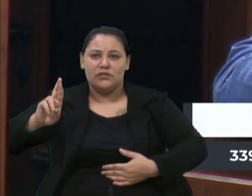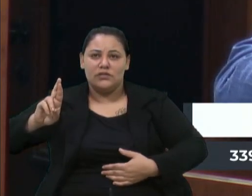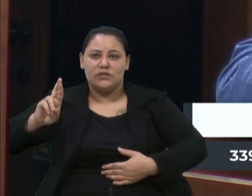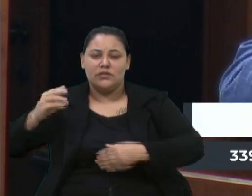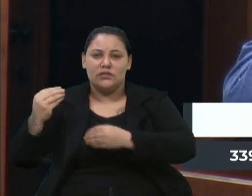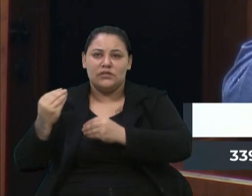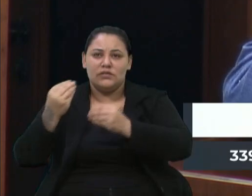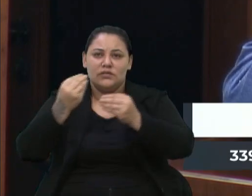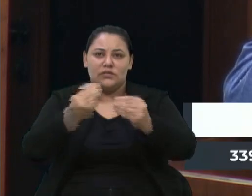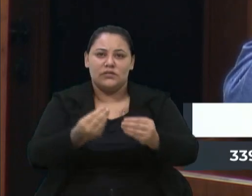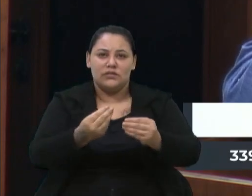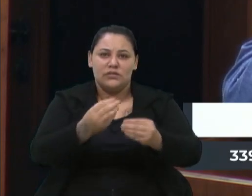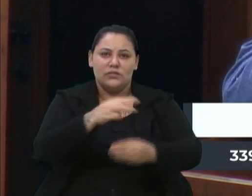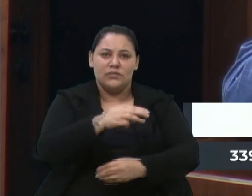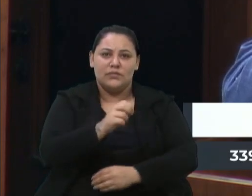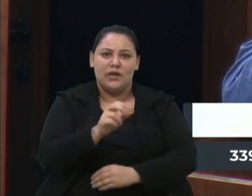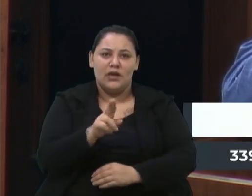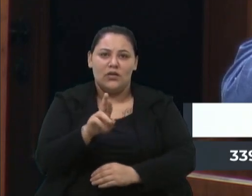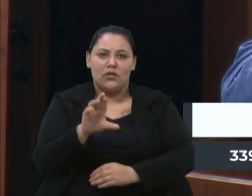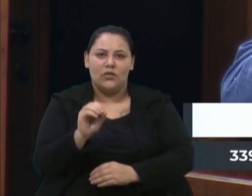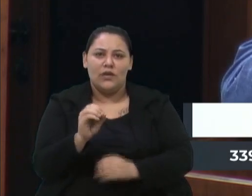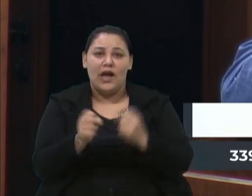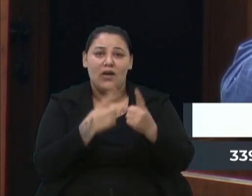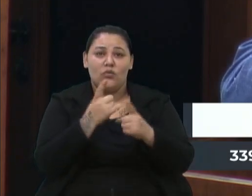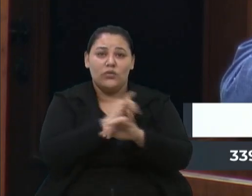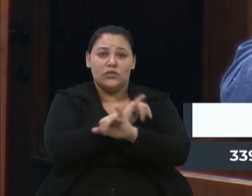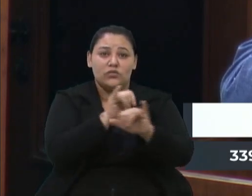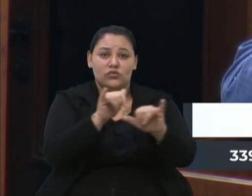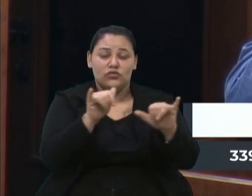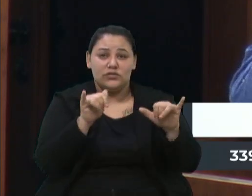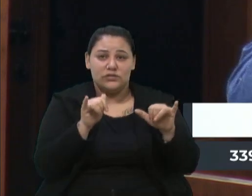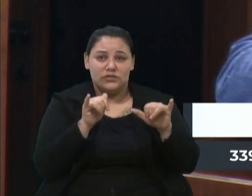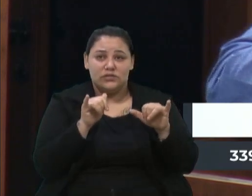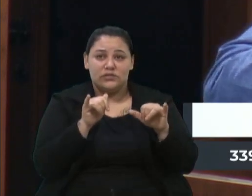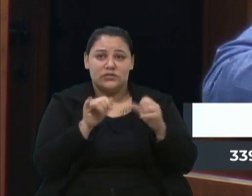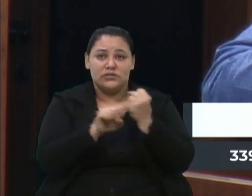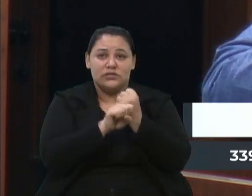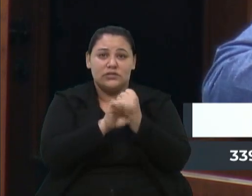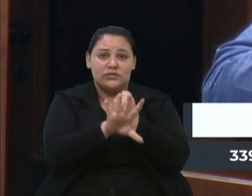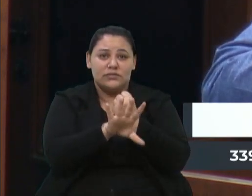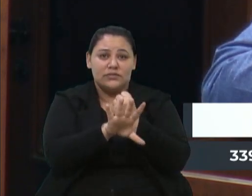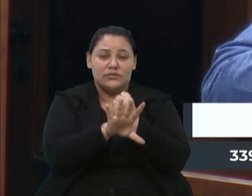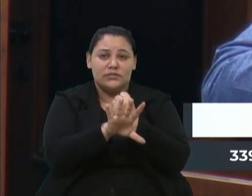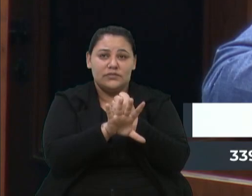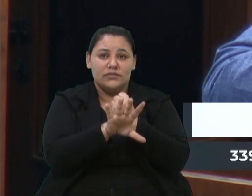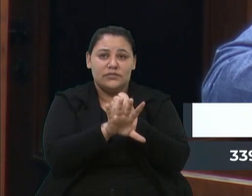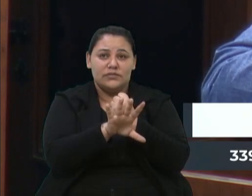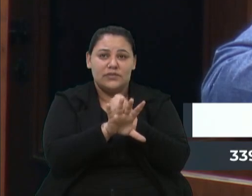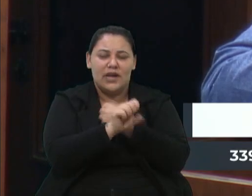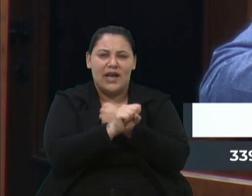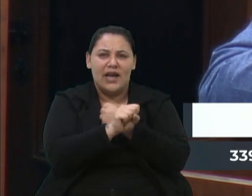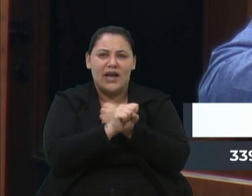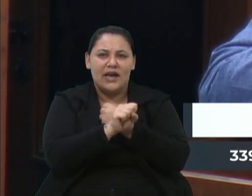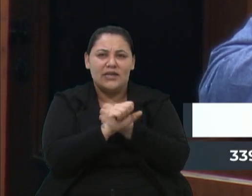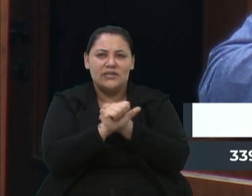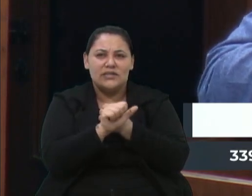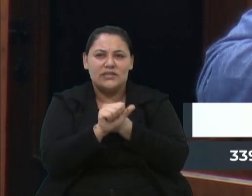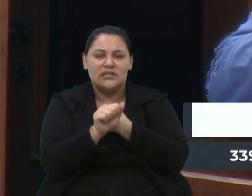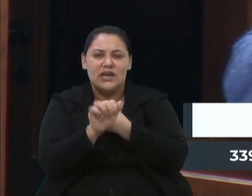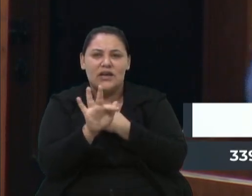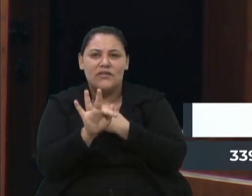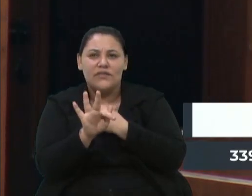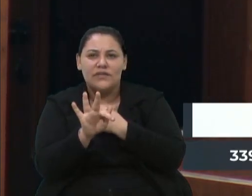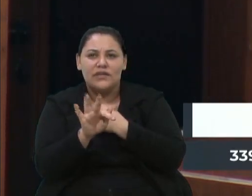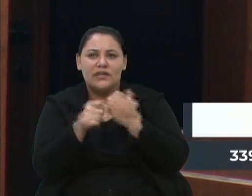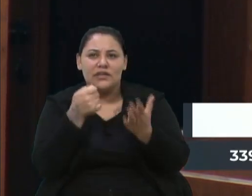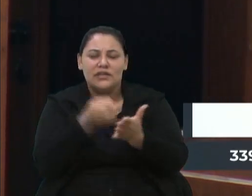Mauro Cid Essas são notícias da Imprensa o A7 tenta enfrentar bolsonaro mas a versão é